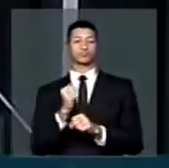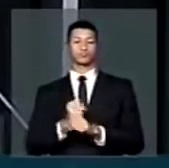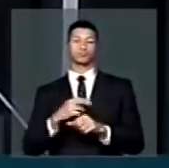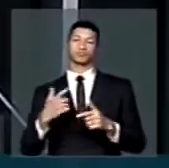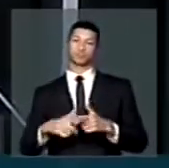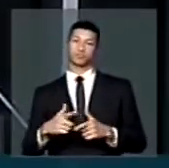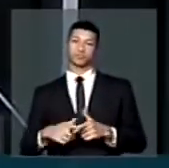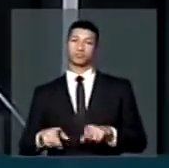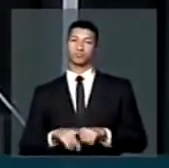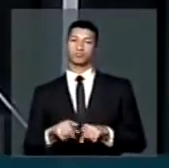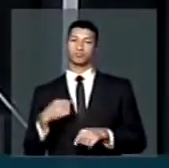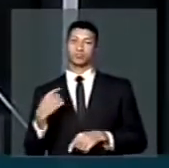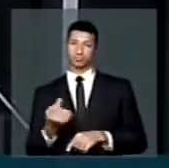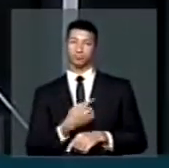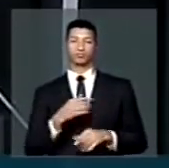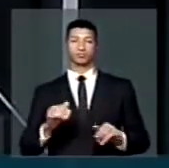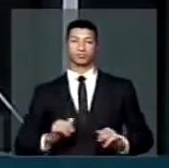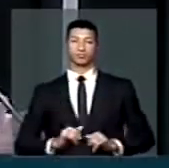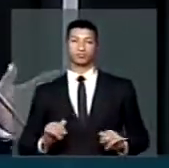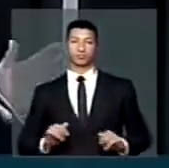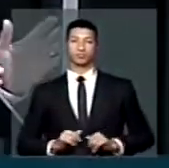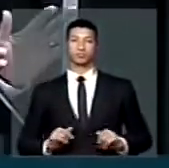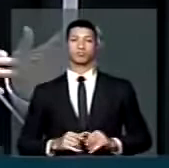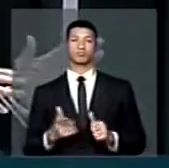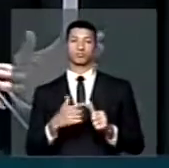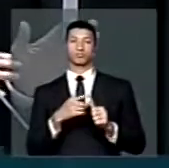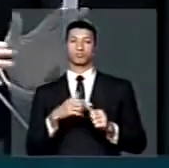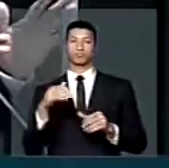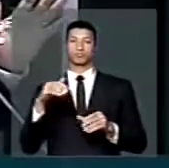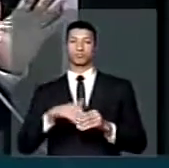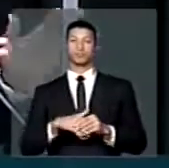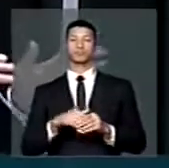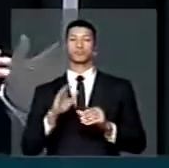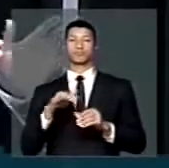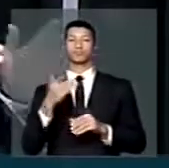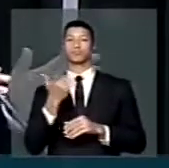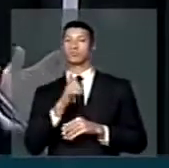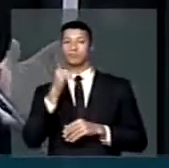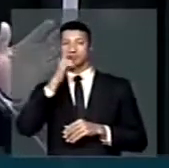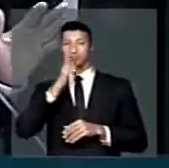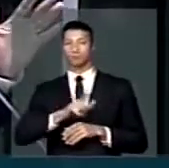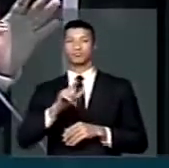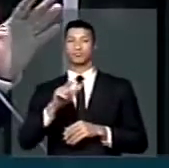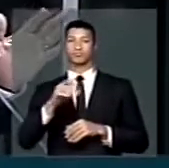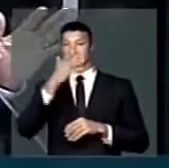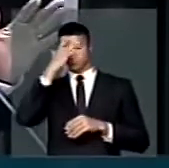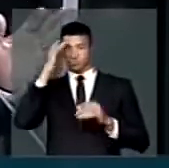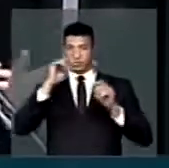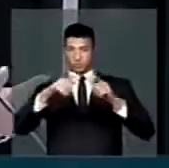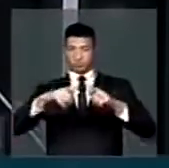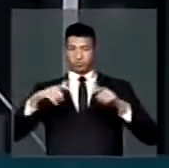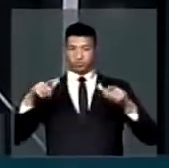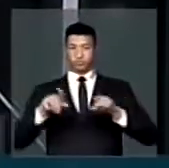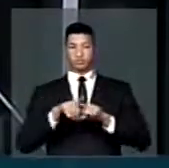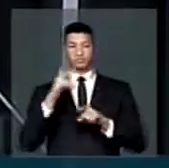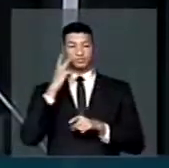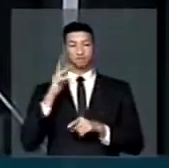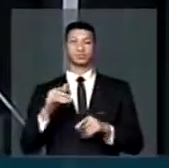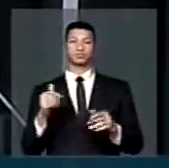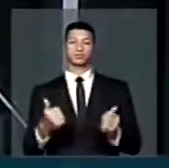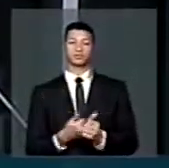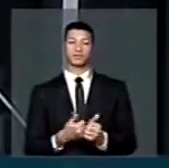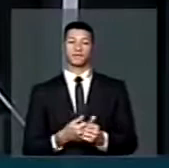constrangimento que nós passamos, tanto na primeira votação, quando não alcançamos o quórum da maioria absoluta para